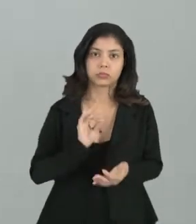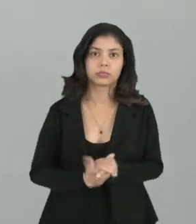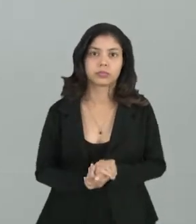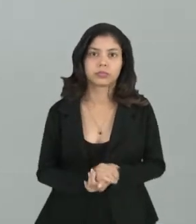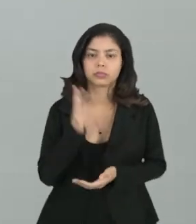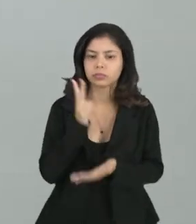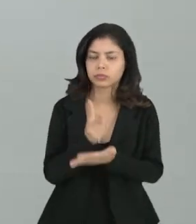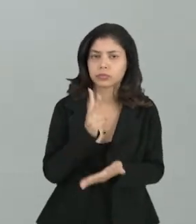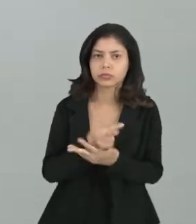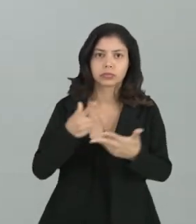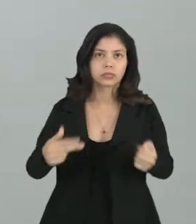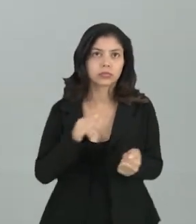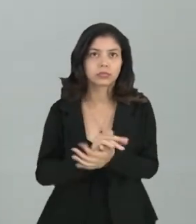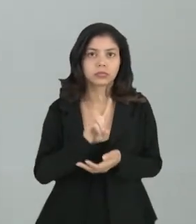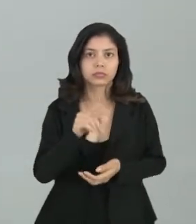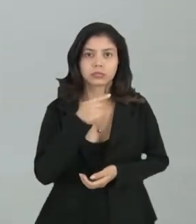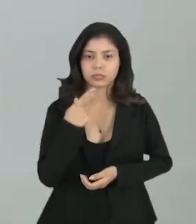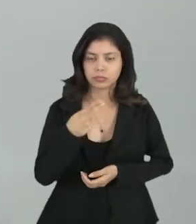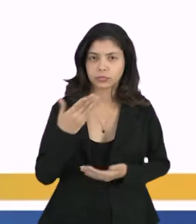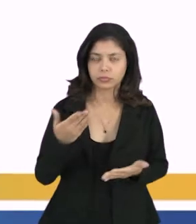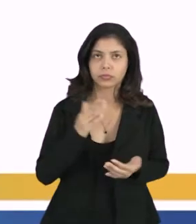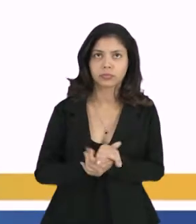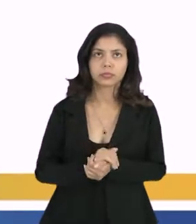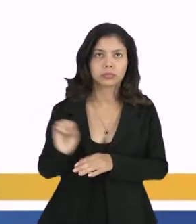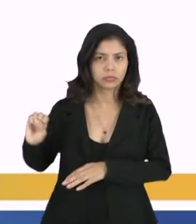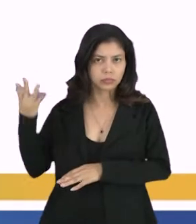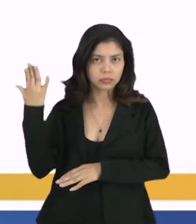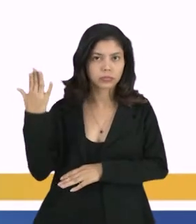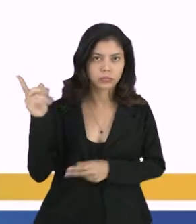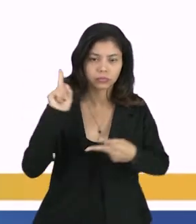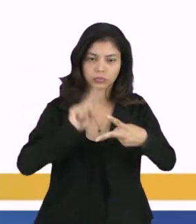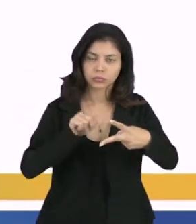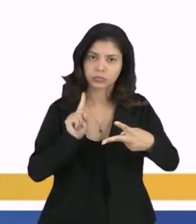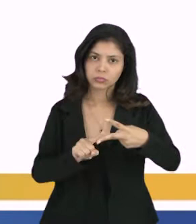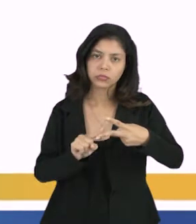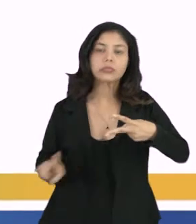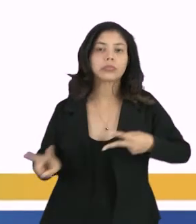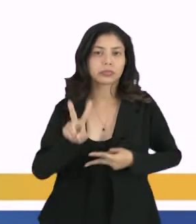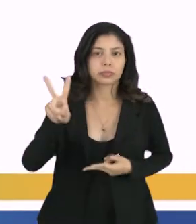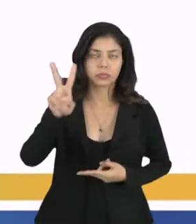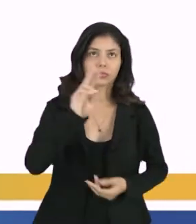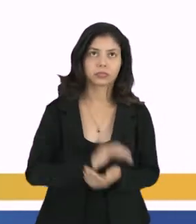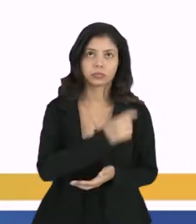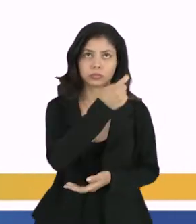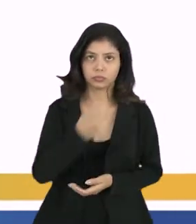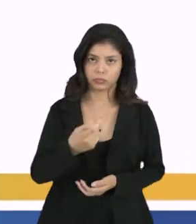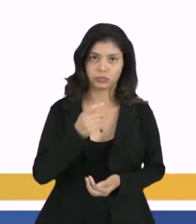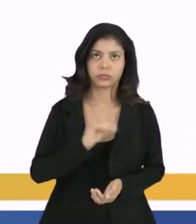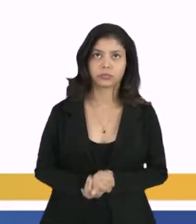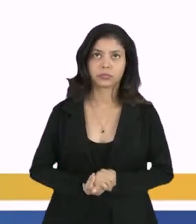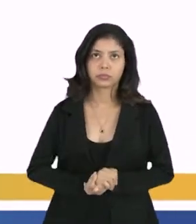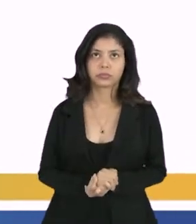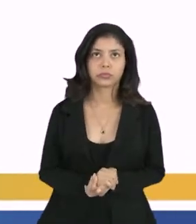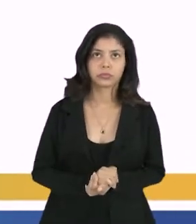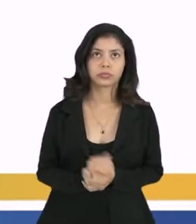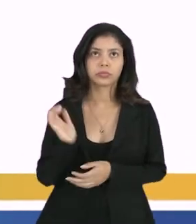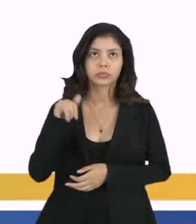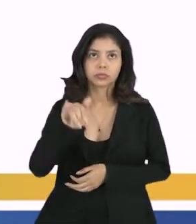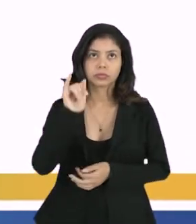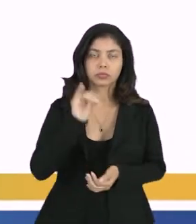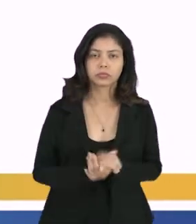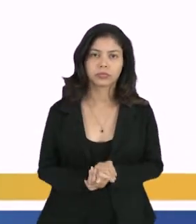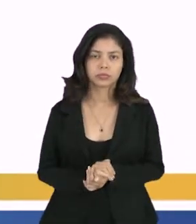coisa vai ser aqui, só que nesse caso nós vamos precisar de dois valores, um para x, outro para y, e aí nós